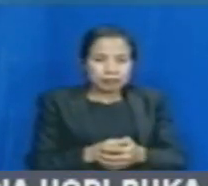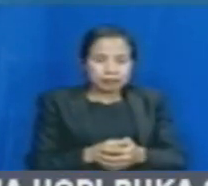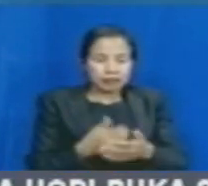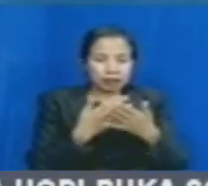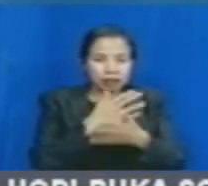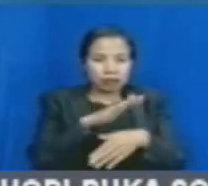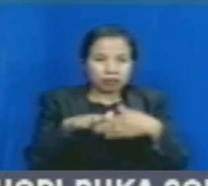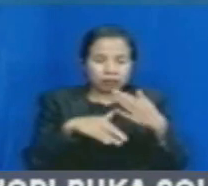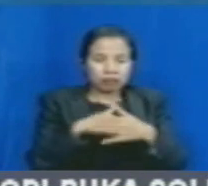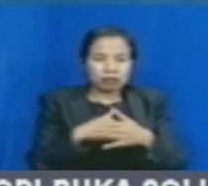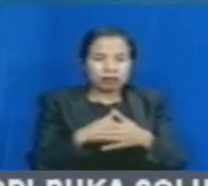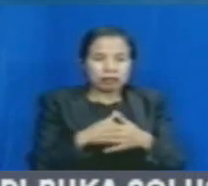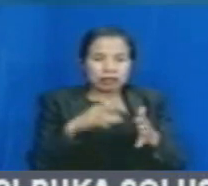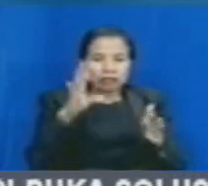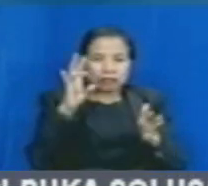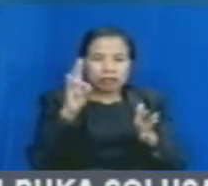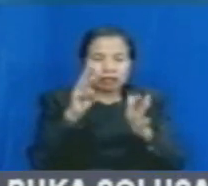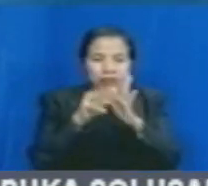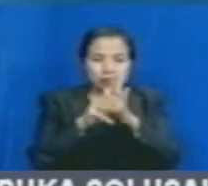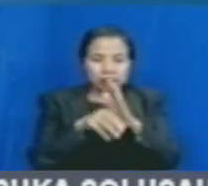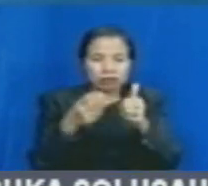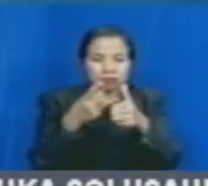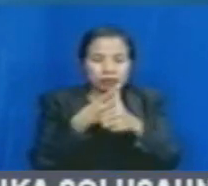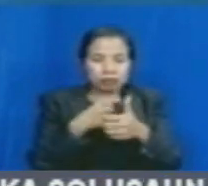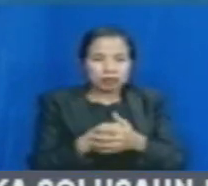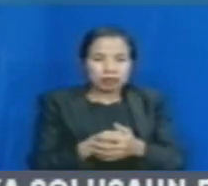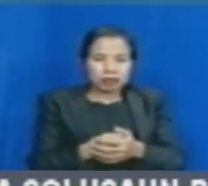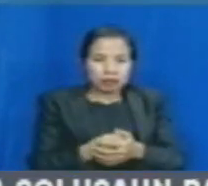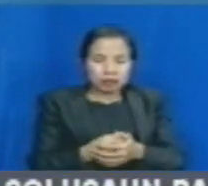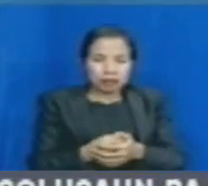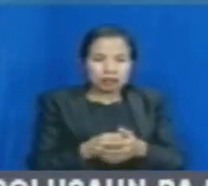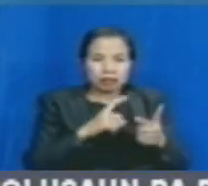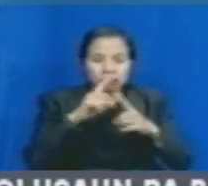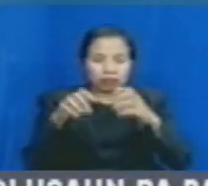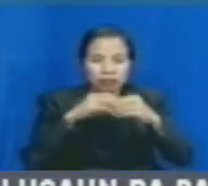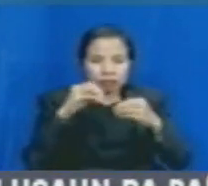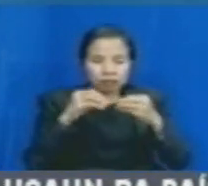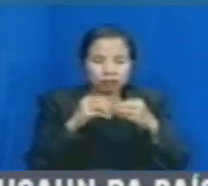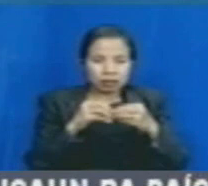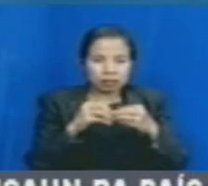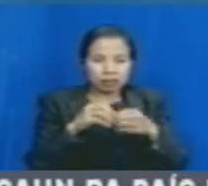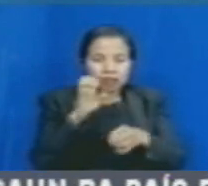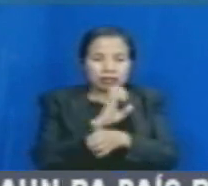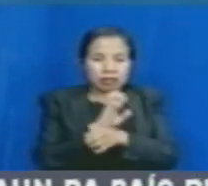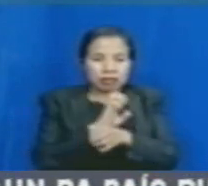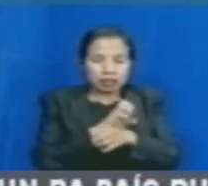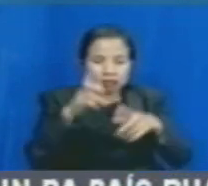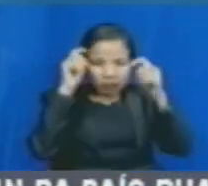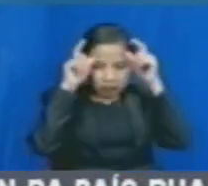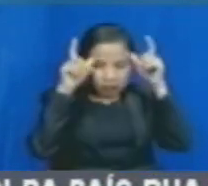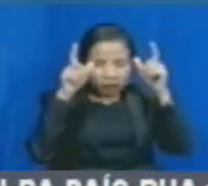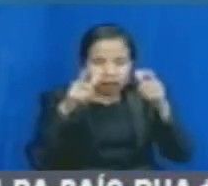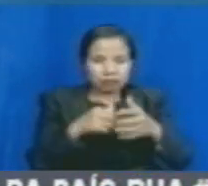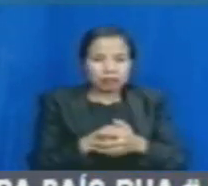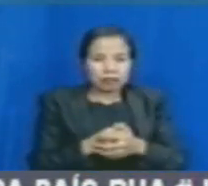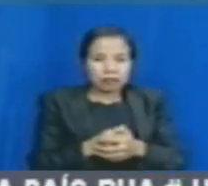no telespectadores ne ma ca segmento 7 minutos da hook con tu irmã ta se culia li o con ba aspecto econômico ne be ma que Timor-Leste o sufrui o